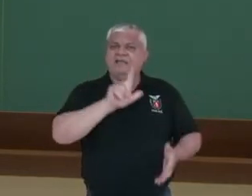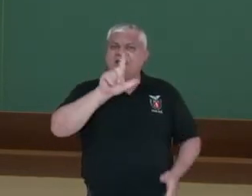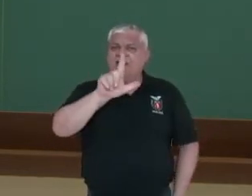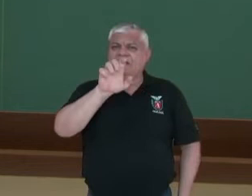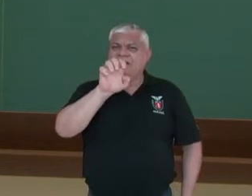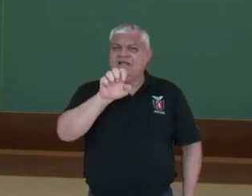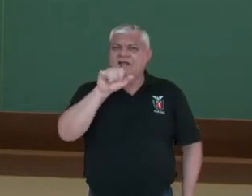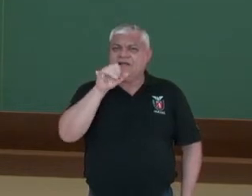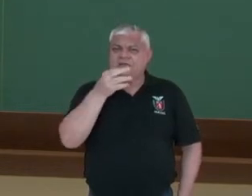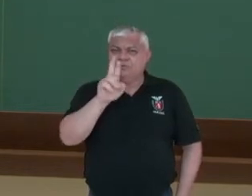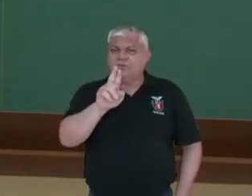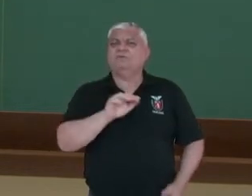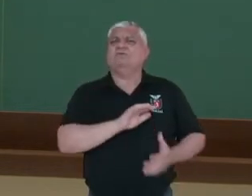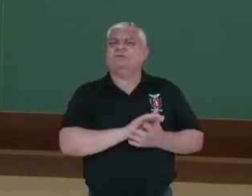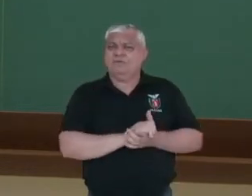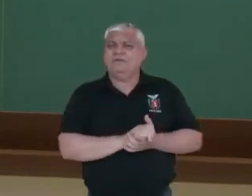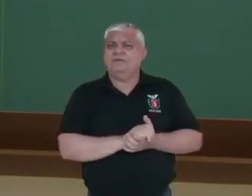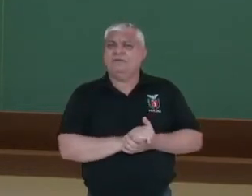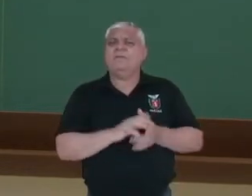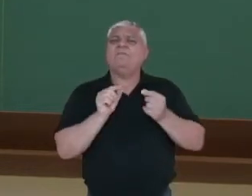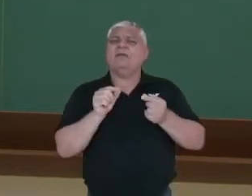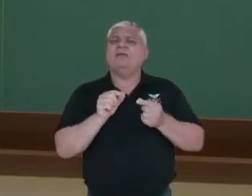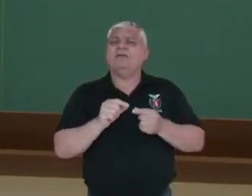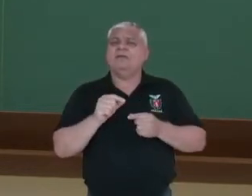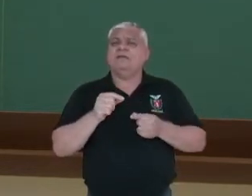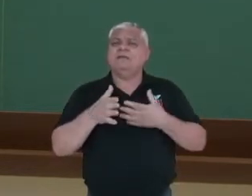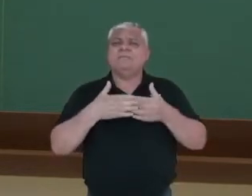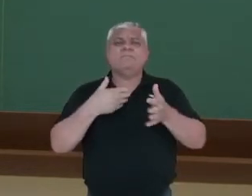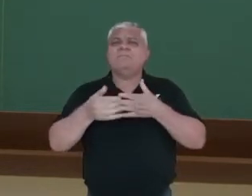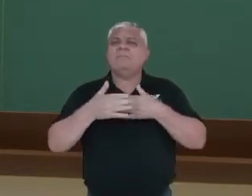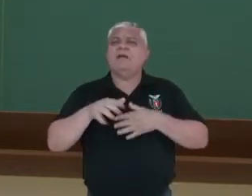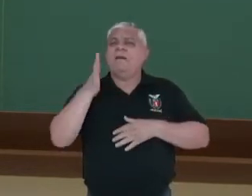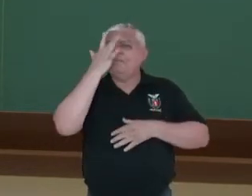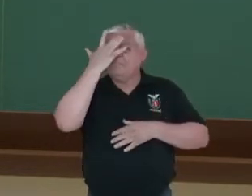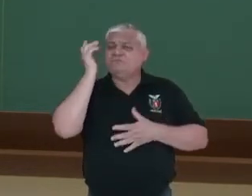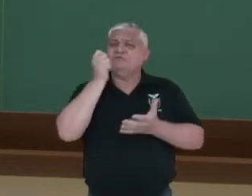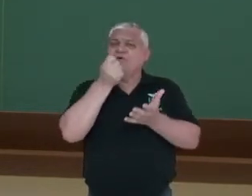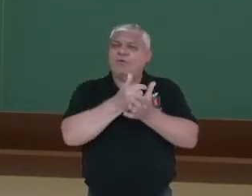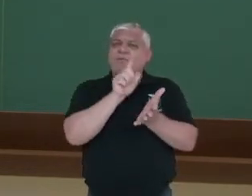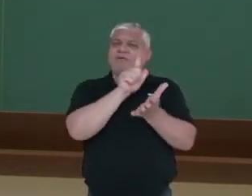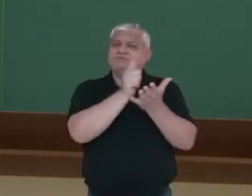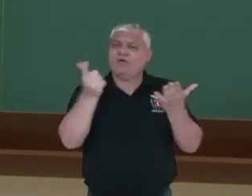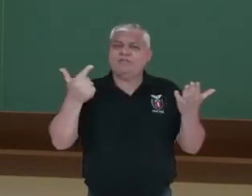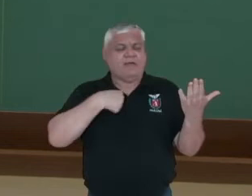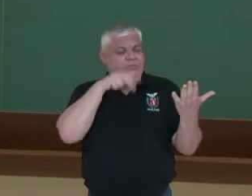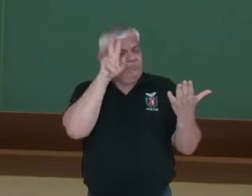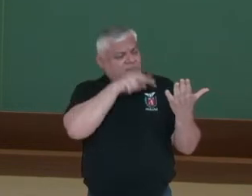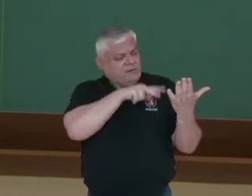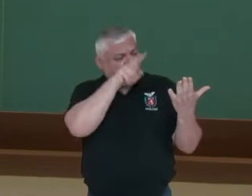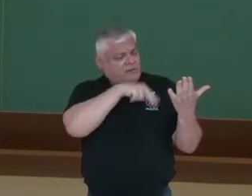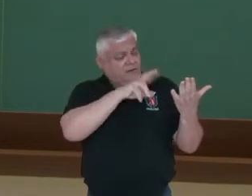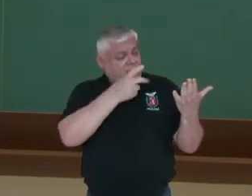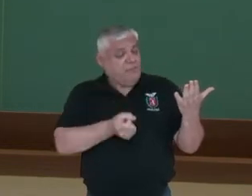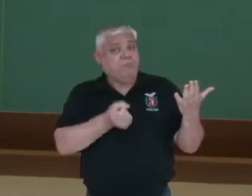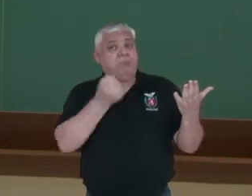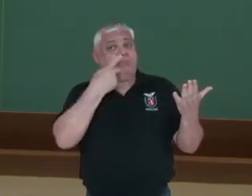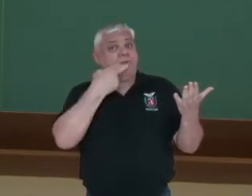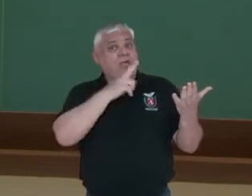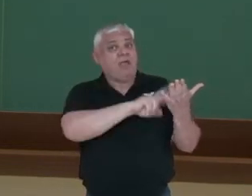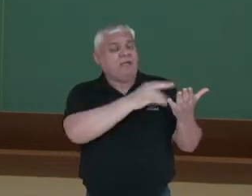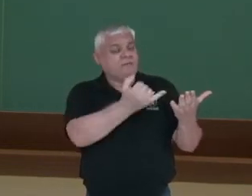Leitor, o nome já diz o que ela é. É o leitor, aquela pessoa que leu uma matéria, leu uma notícia